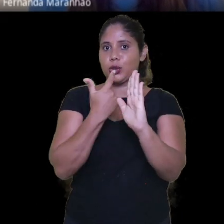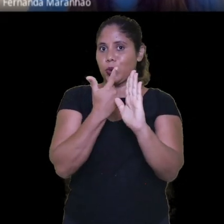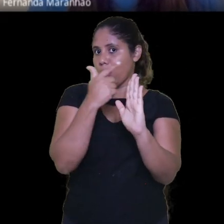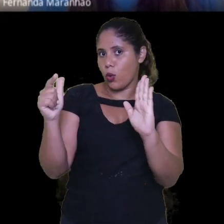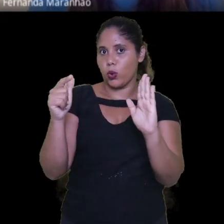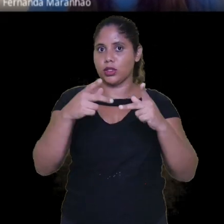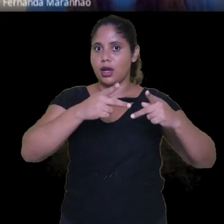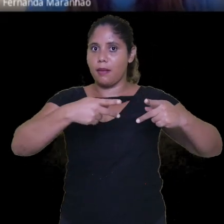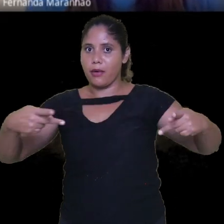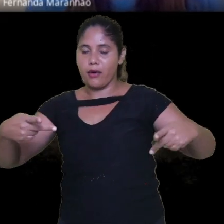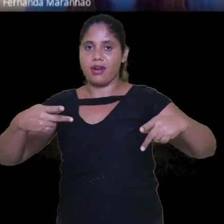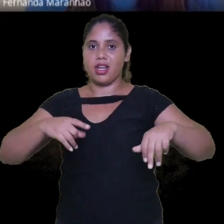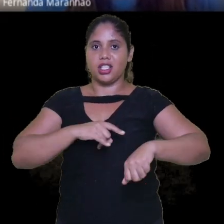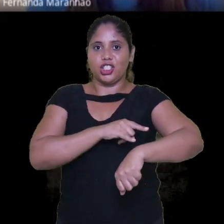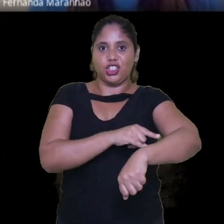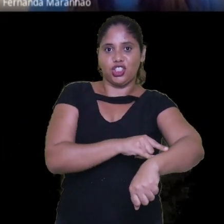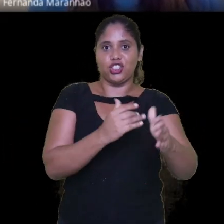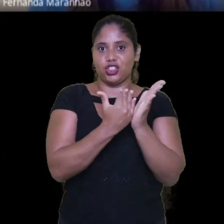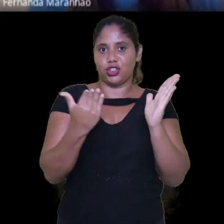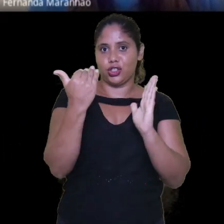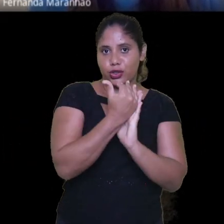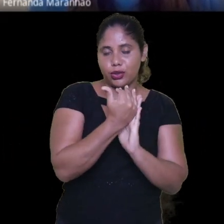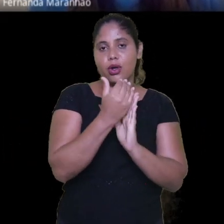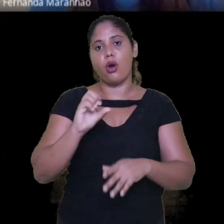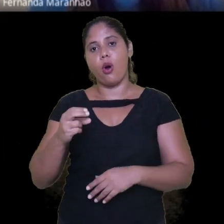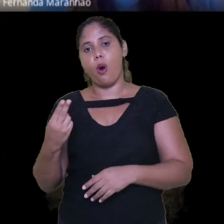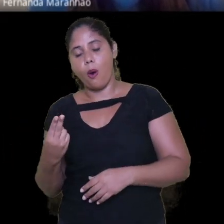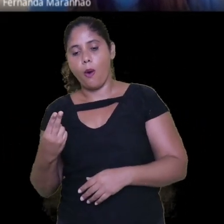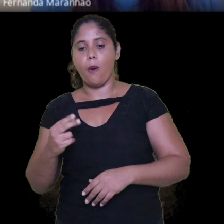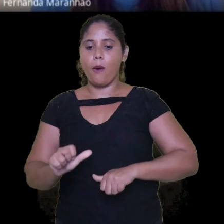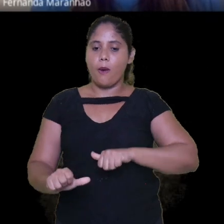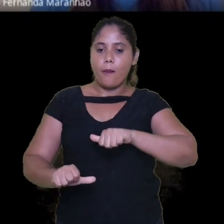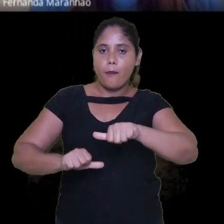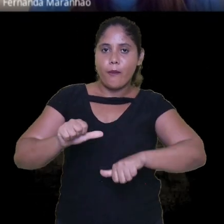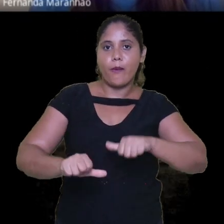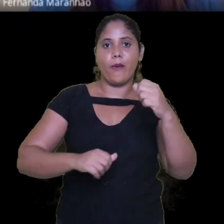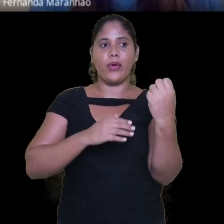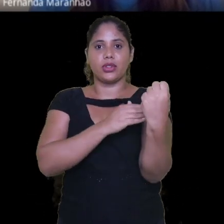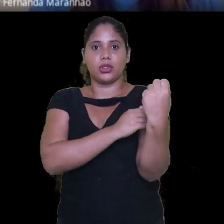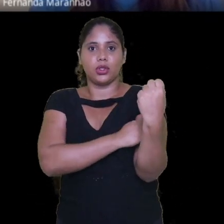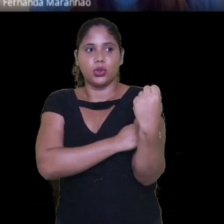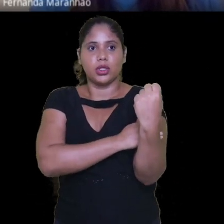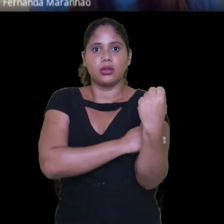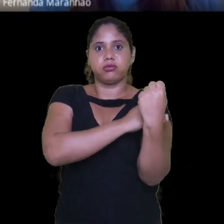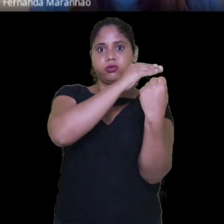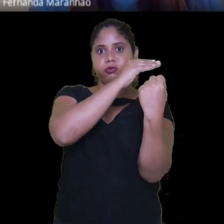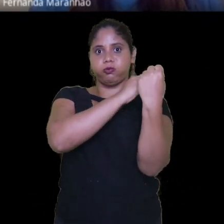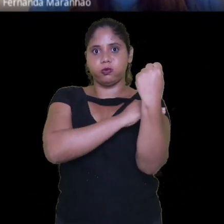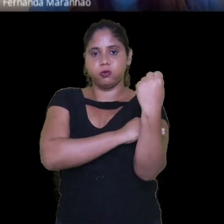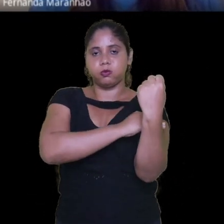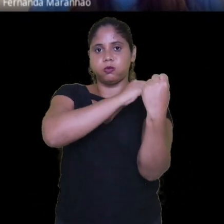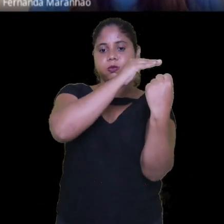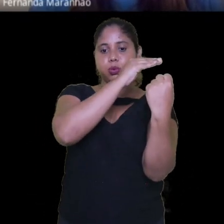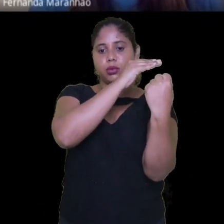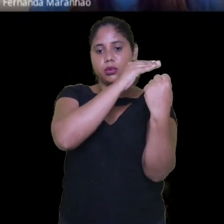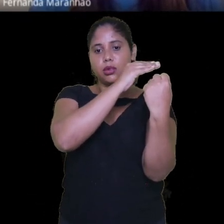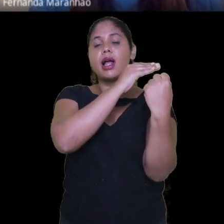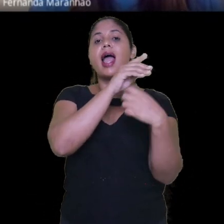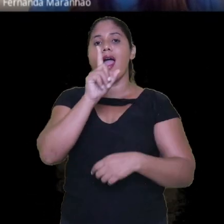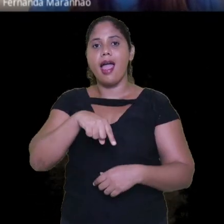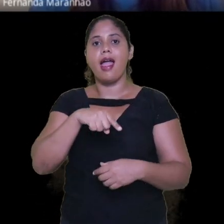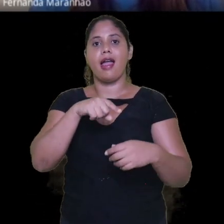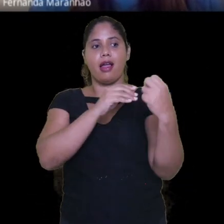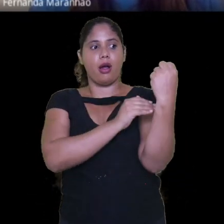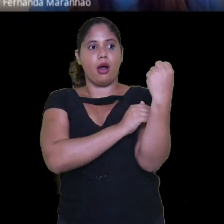generalizadas, com ausência de outras causas. A síndrome HELP é mais uma condição, e que é a pré-eclâmpsia em que